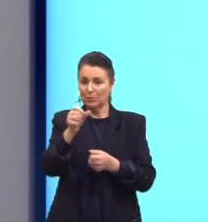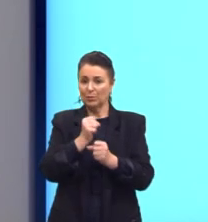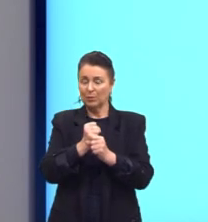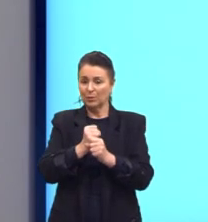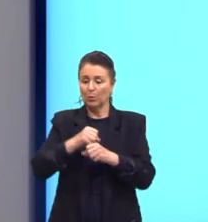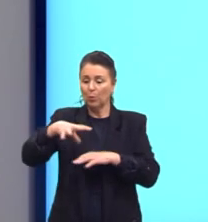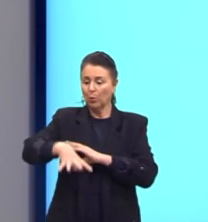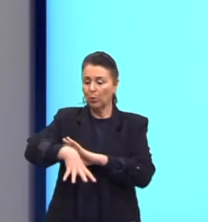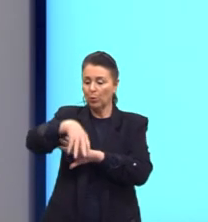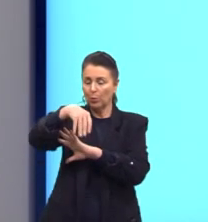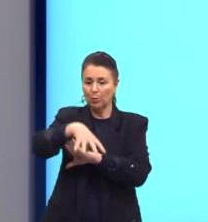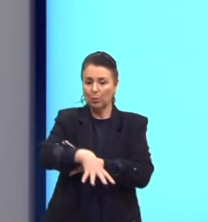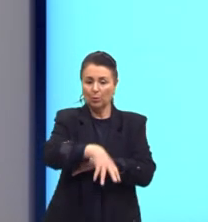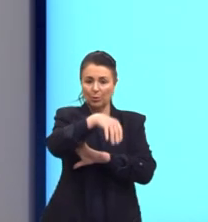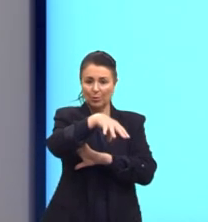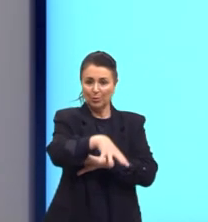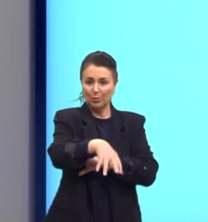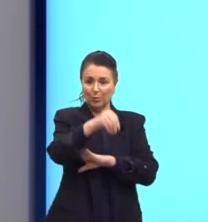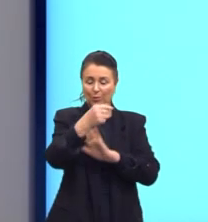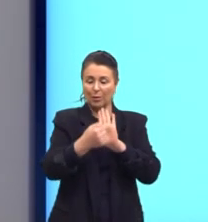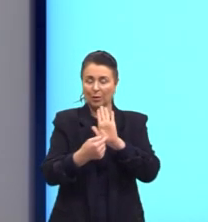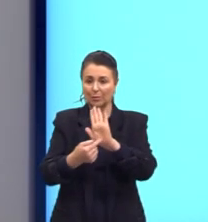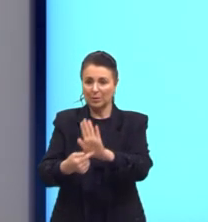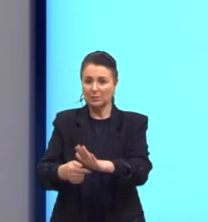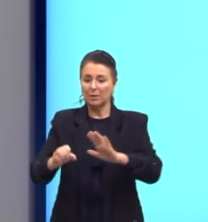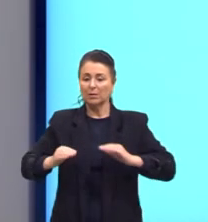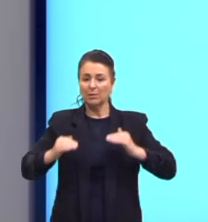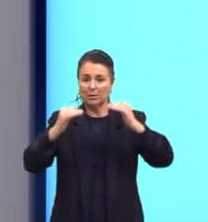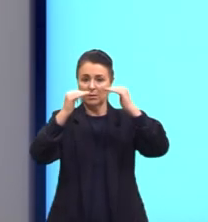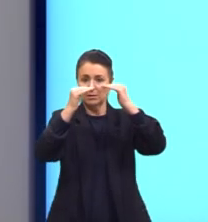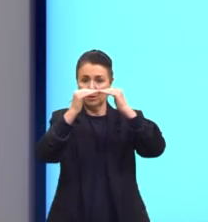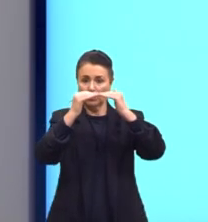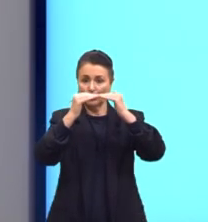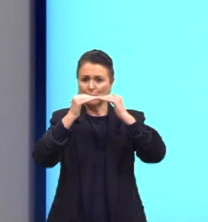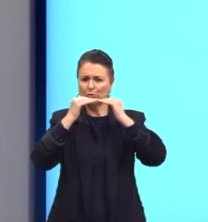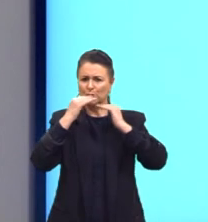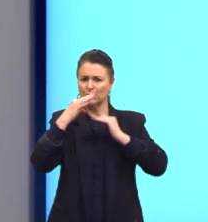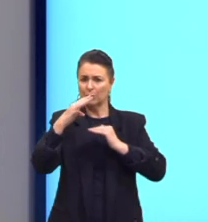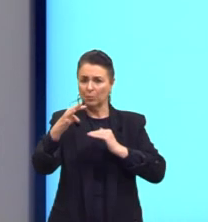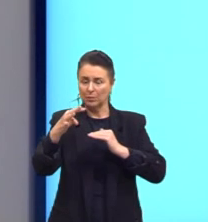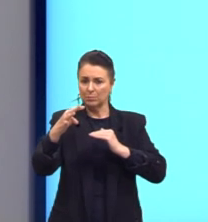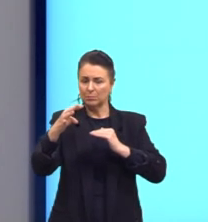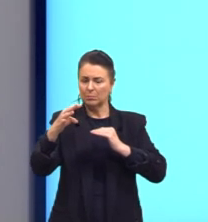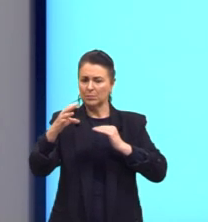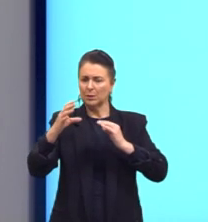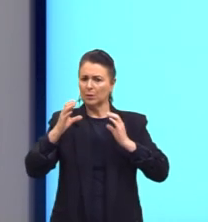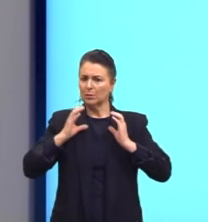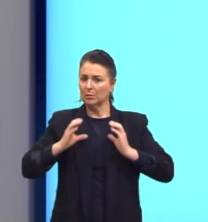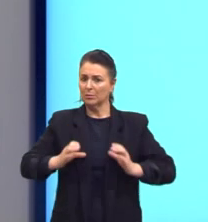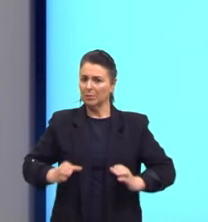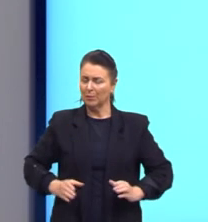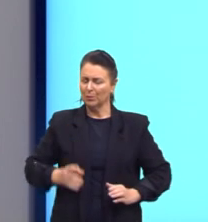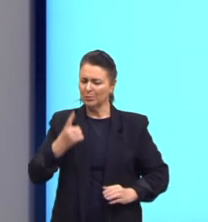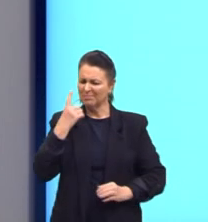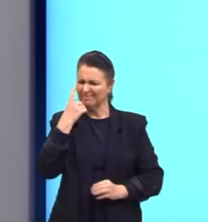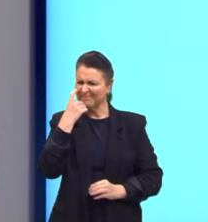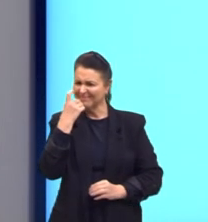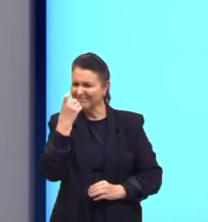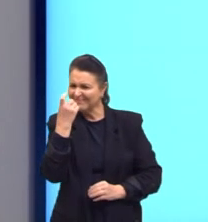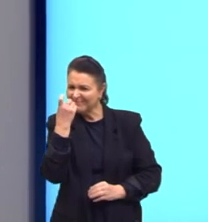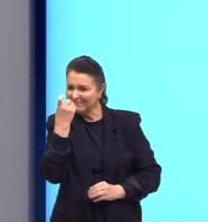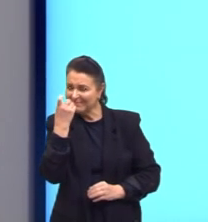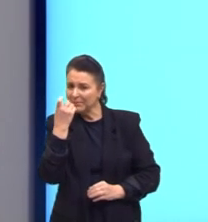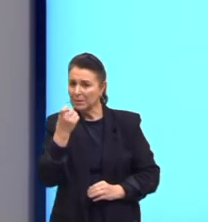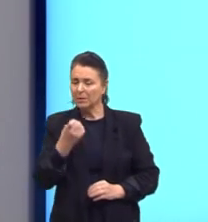e o povo médico apresenta a padrões cromáticos e comportamentos muito curiosos